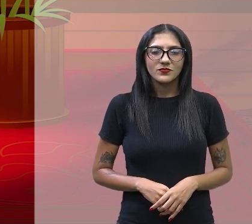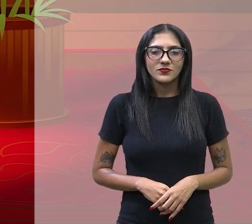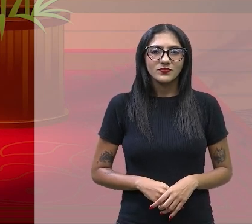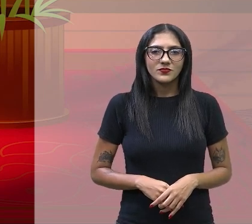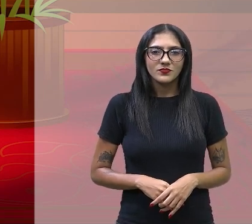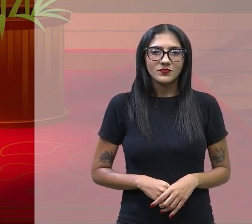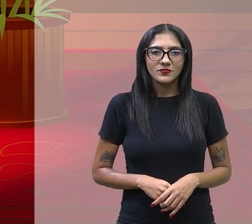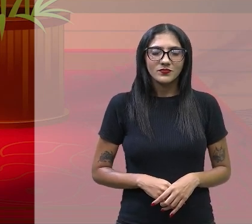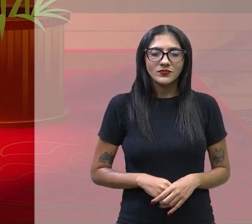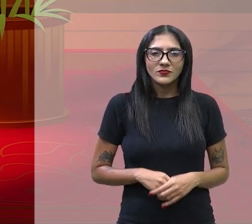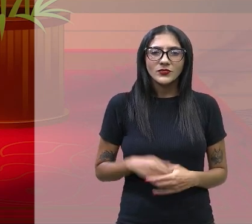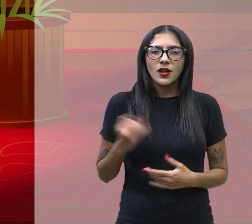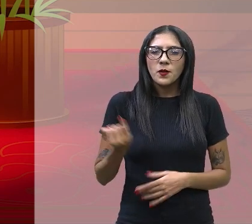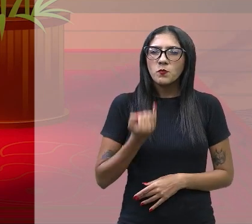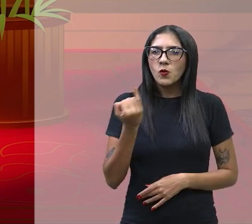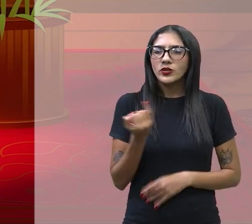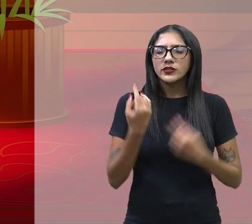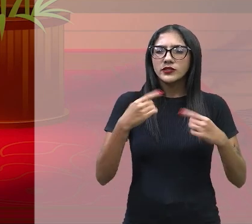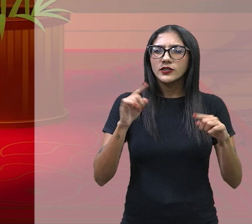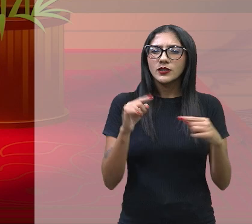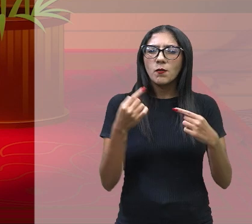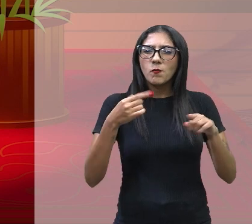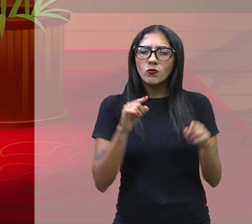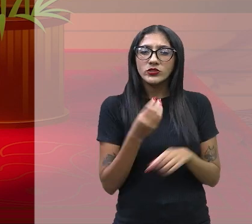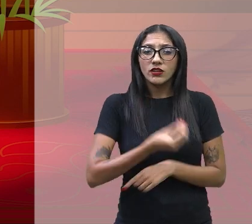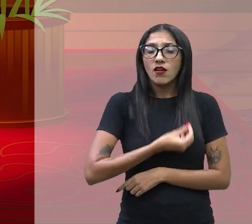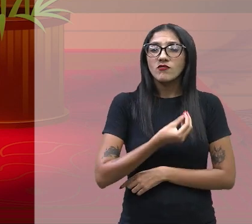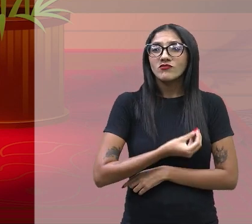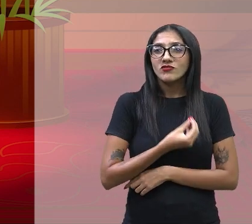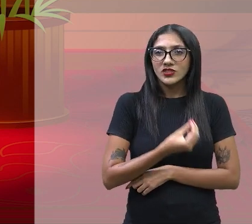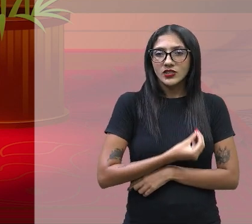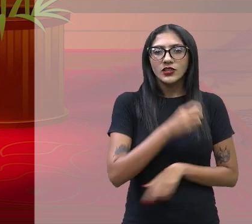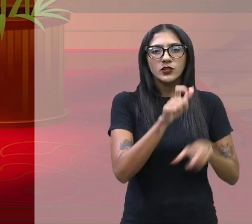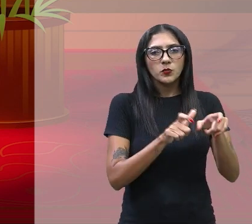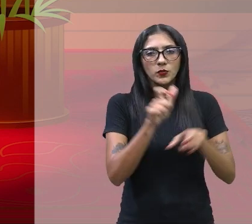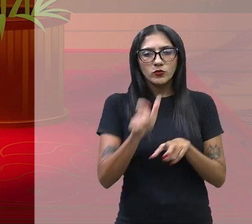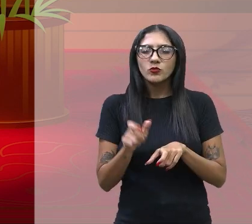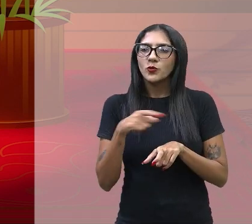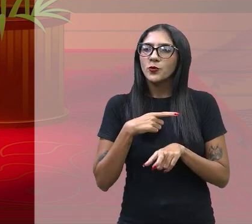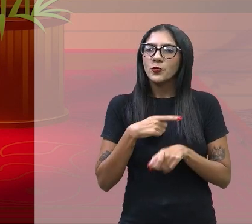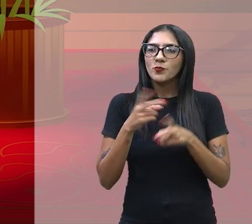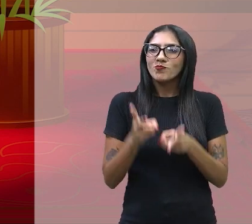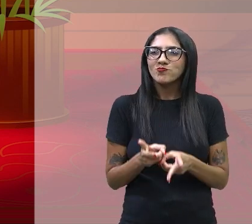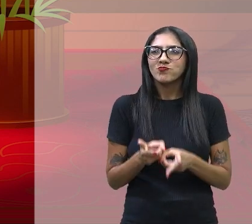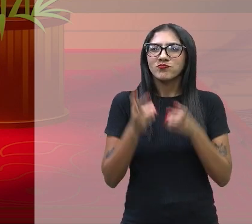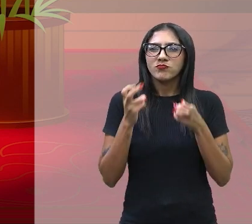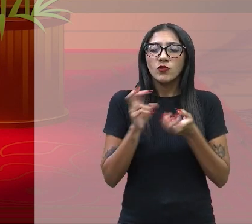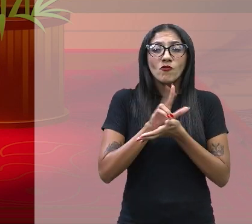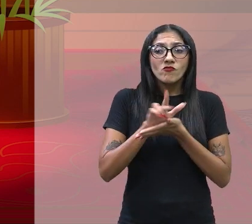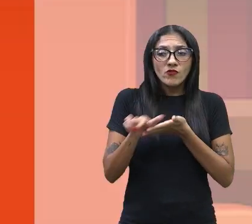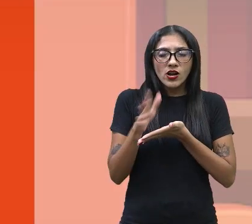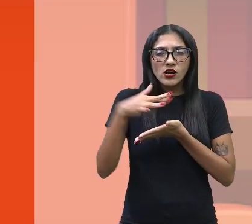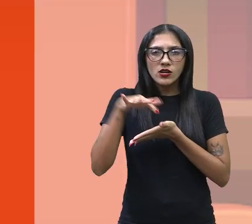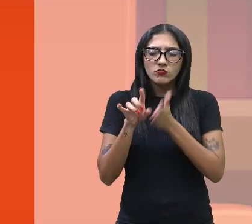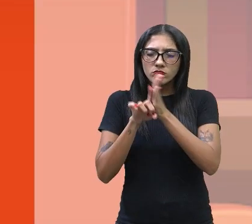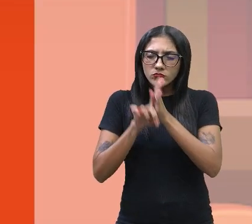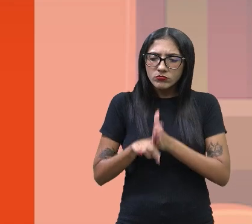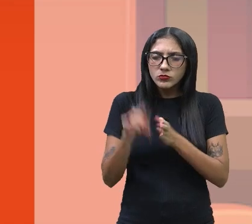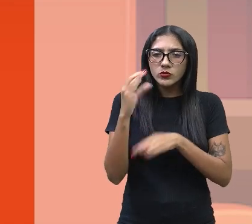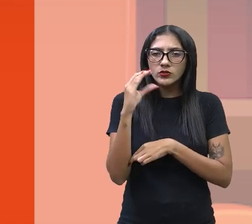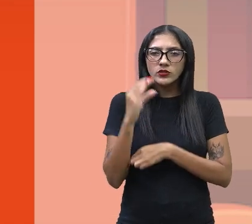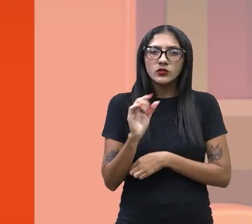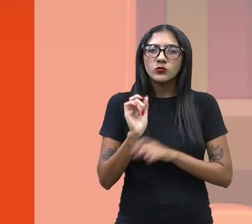A importância da música na vida social das pessoas é reconhecida por muitos pesquisadores como